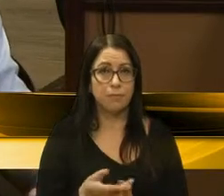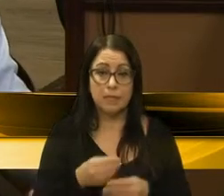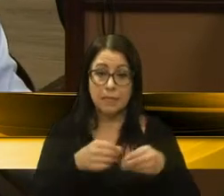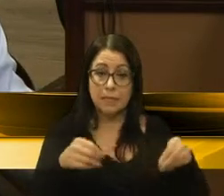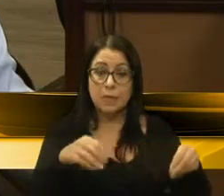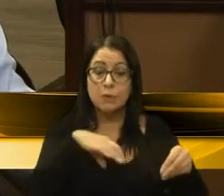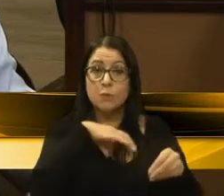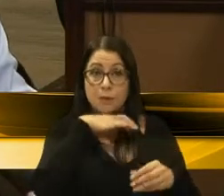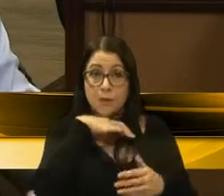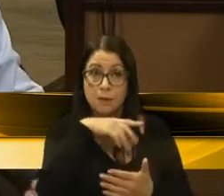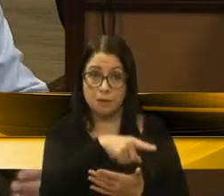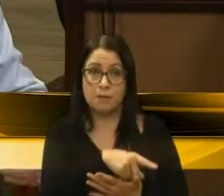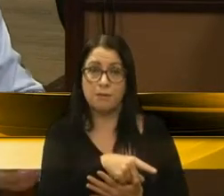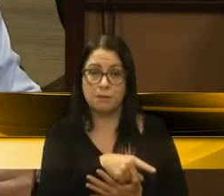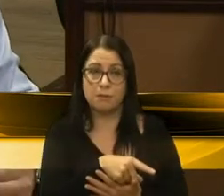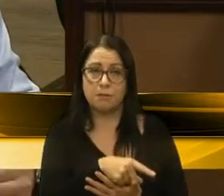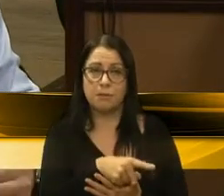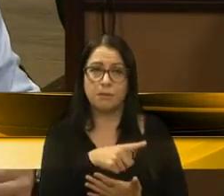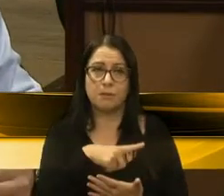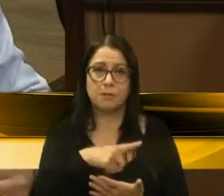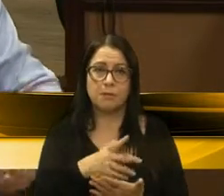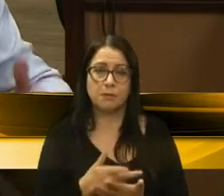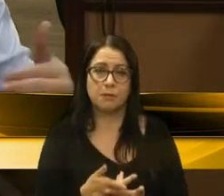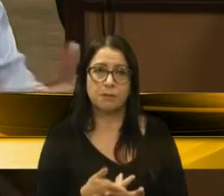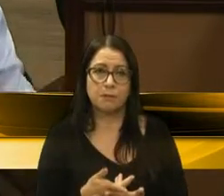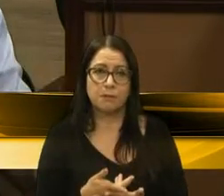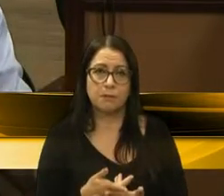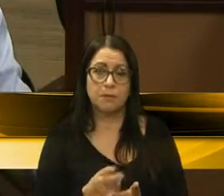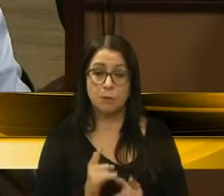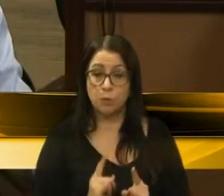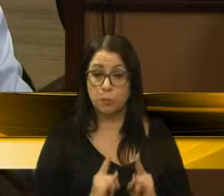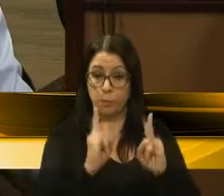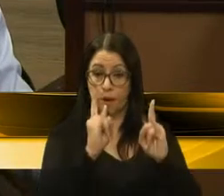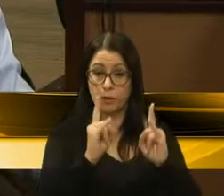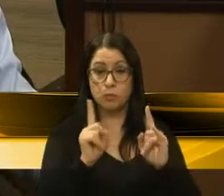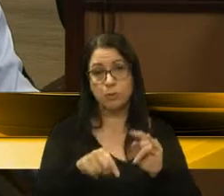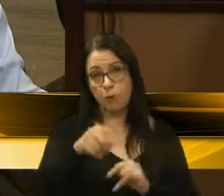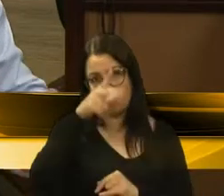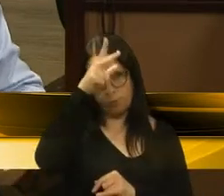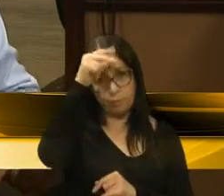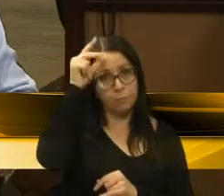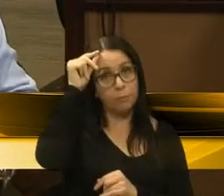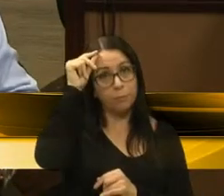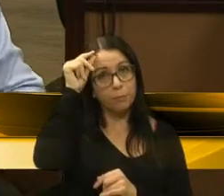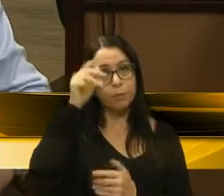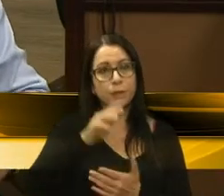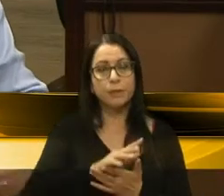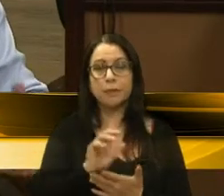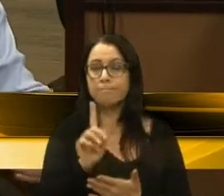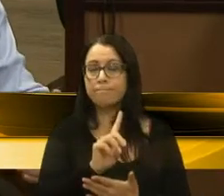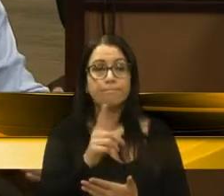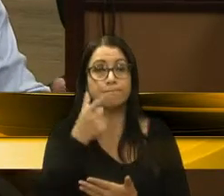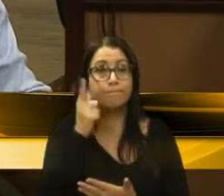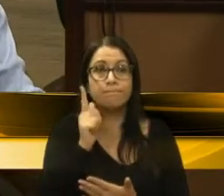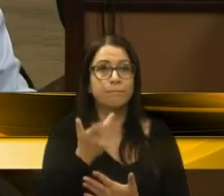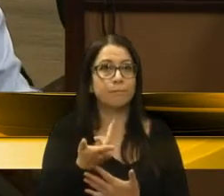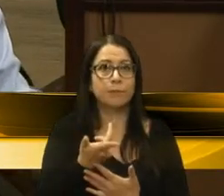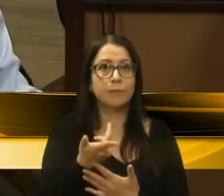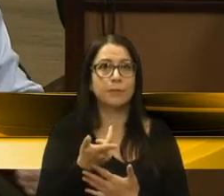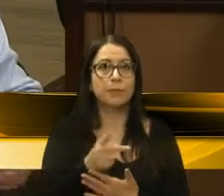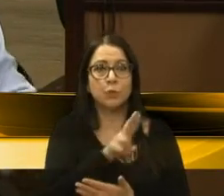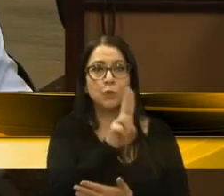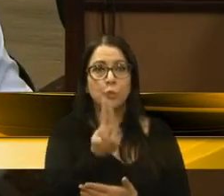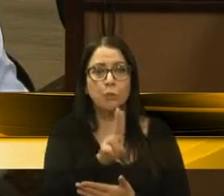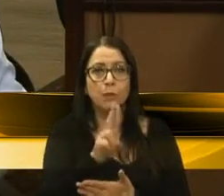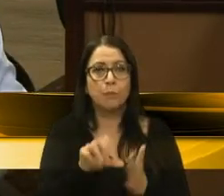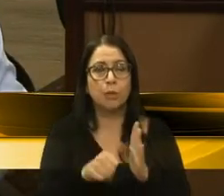terrenos, terem estes prédios públicos, a qual não conseguem ser utilizados